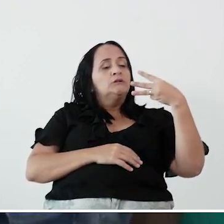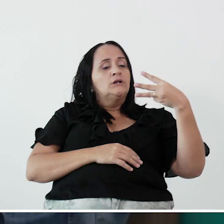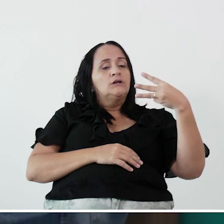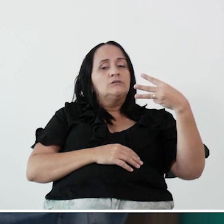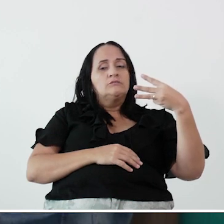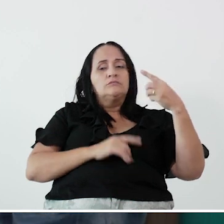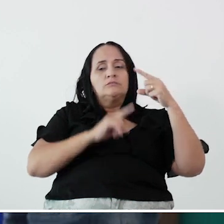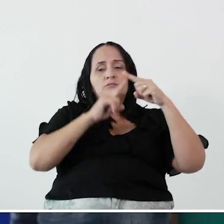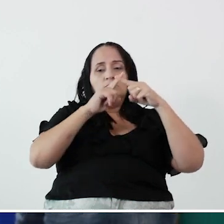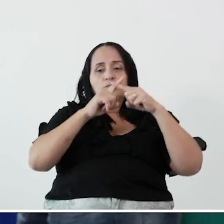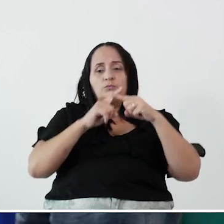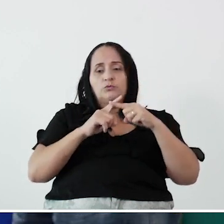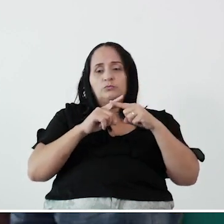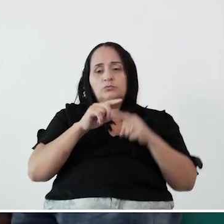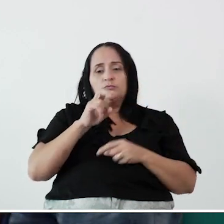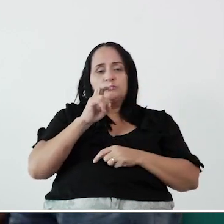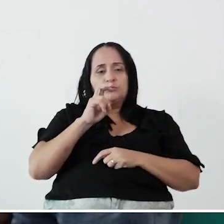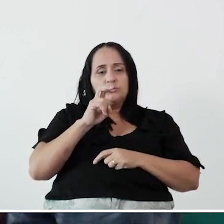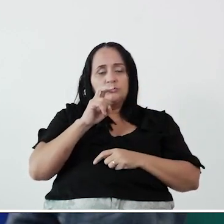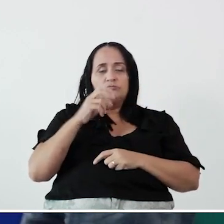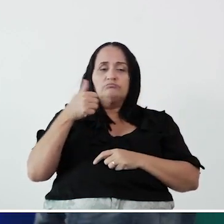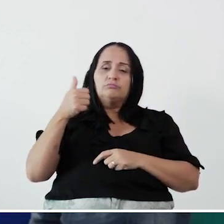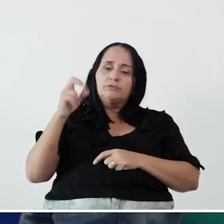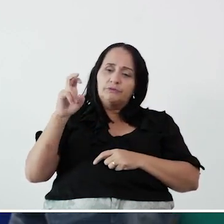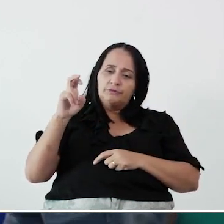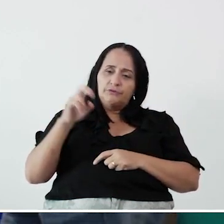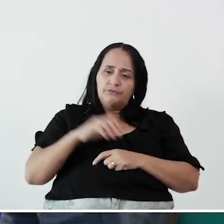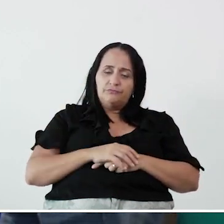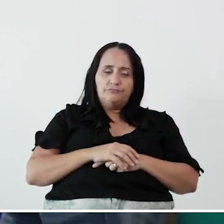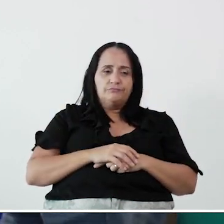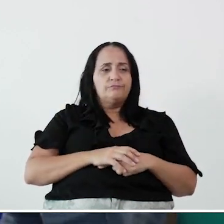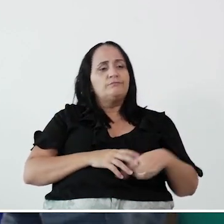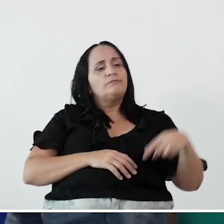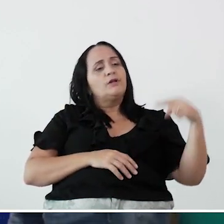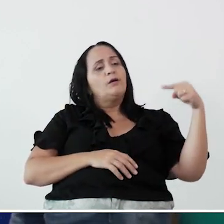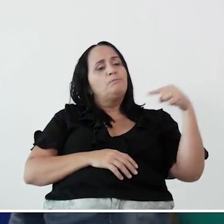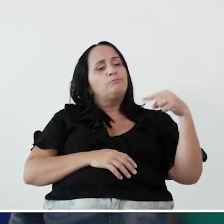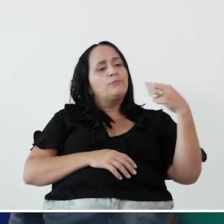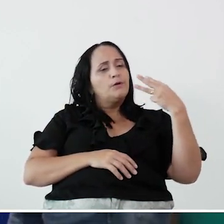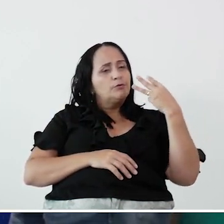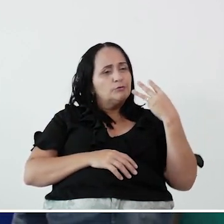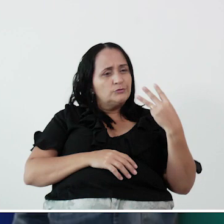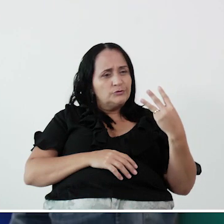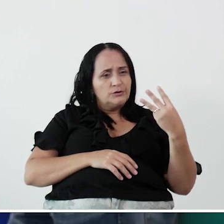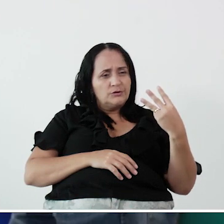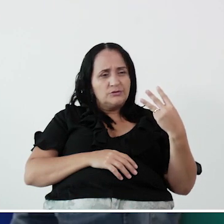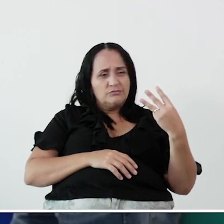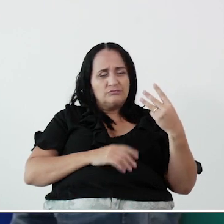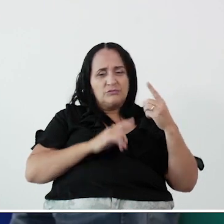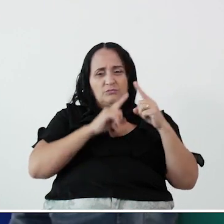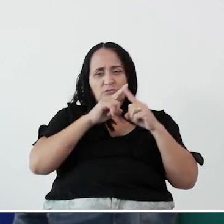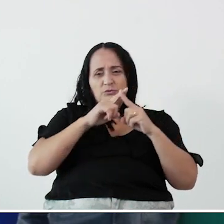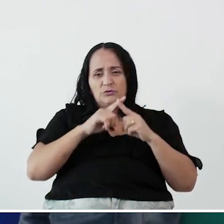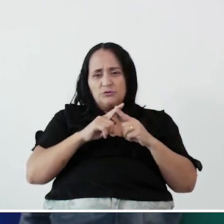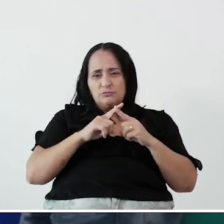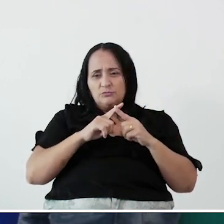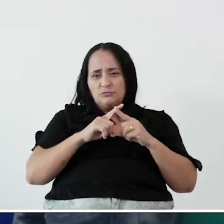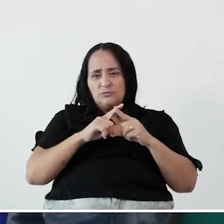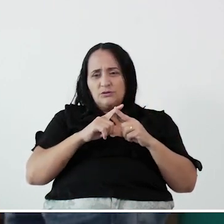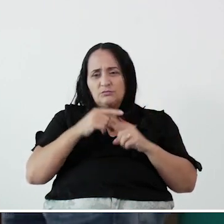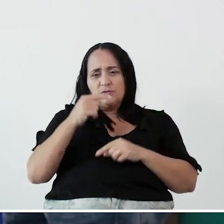5 positivo, 15 positivo. 3 negativo multiplicando 2 também